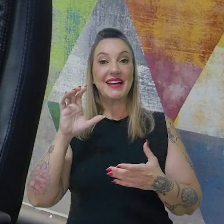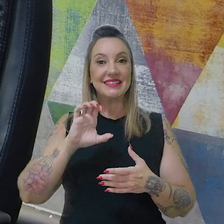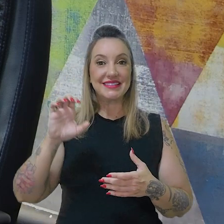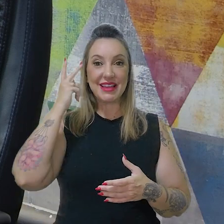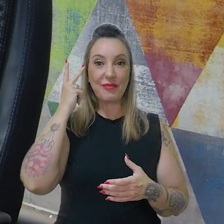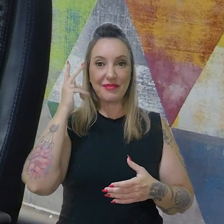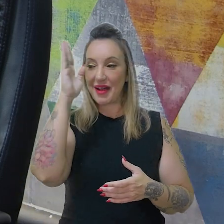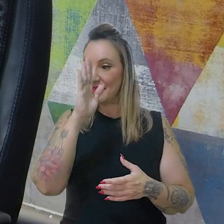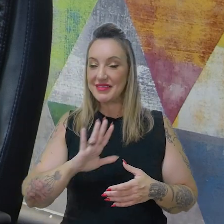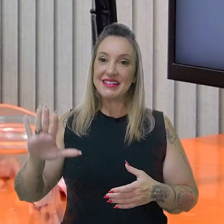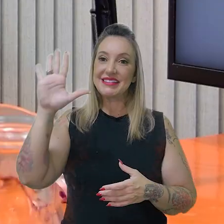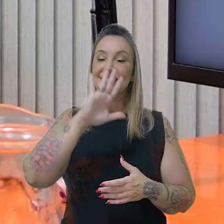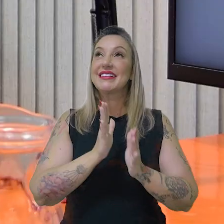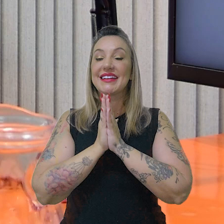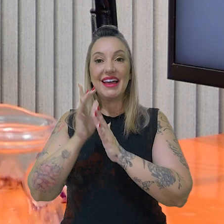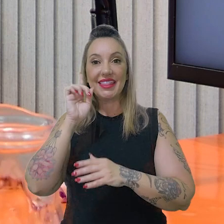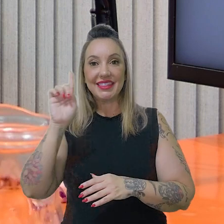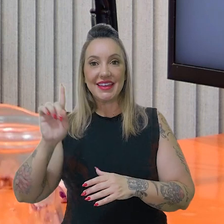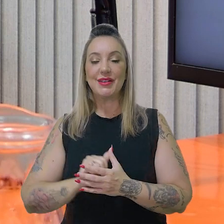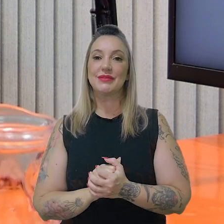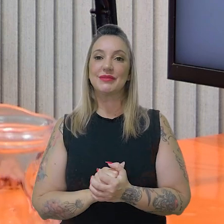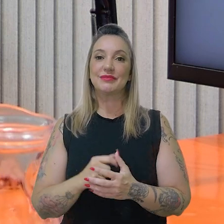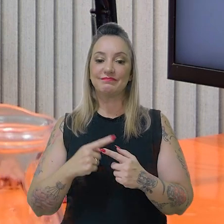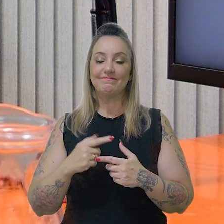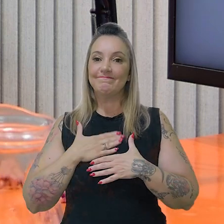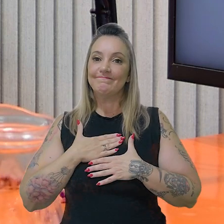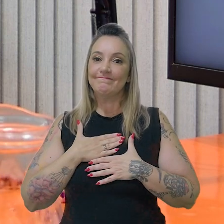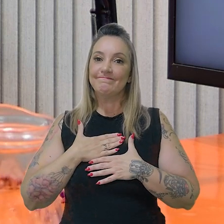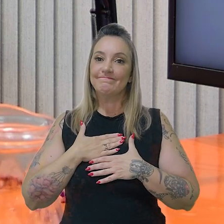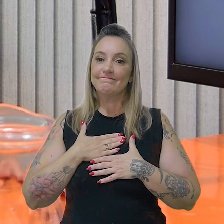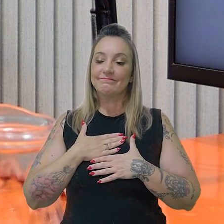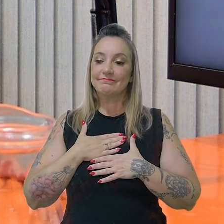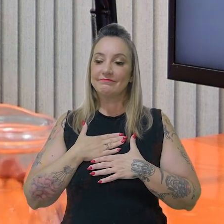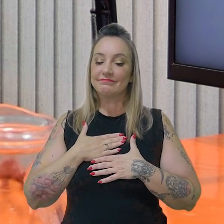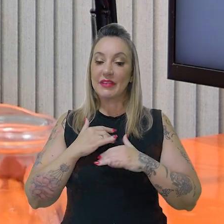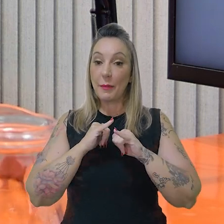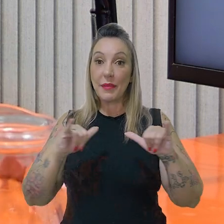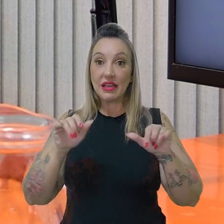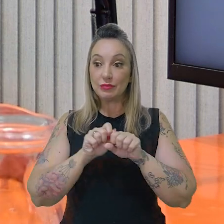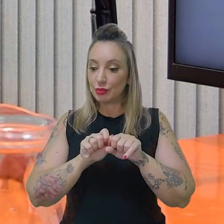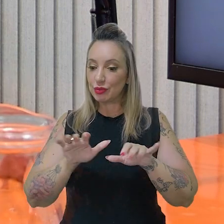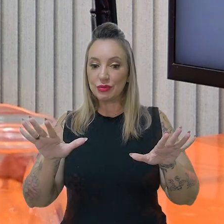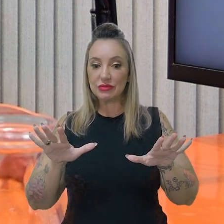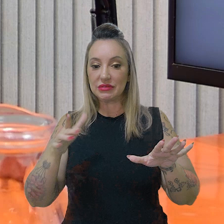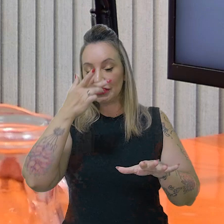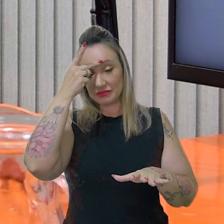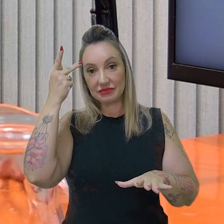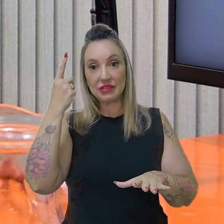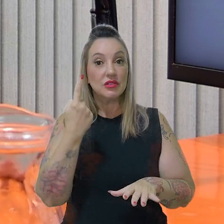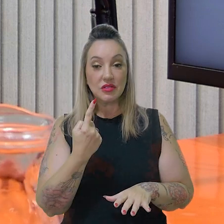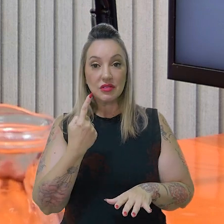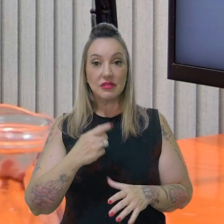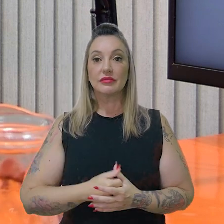no Brasil e graças a Deus né eu tô eu acho que a mensagem tá indo em algum lugar em uma pessoa que seja de